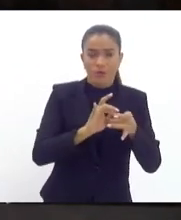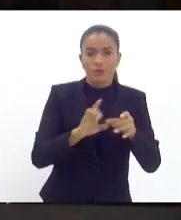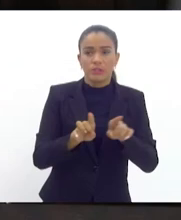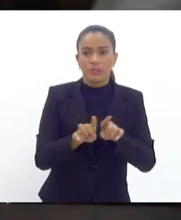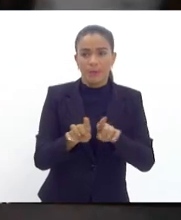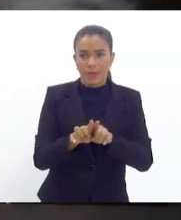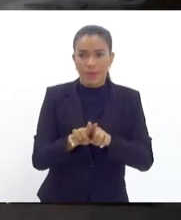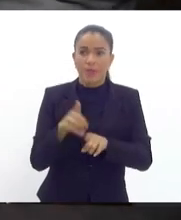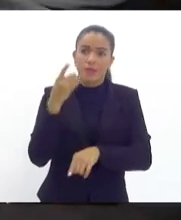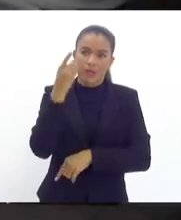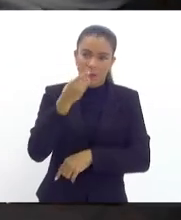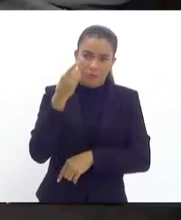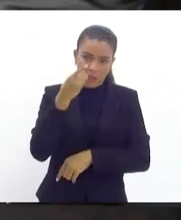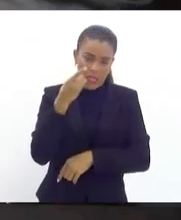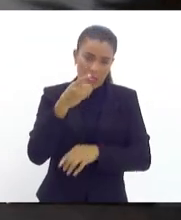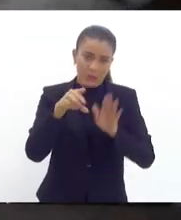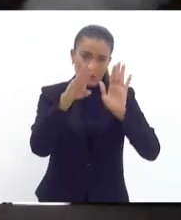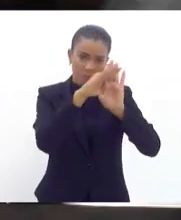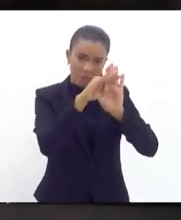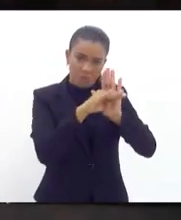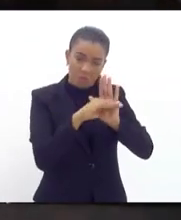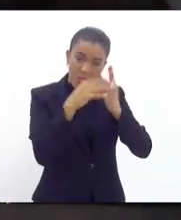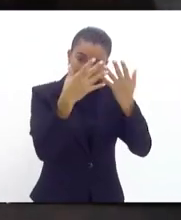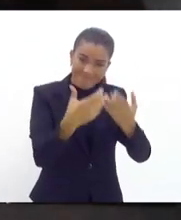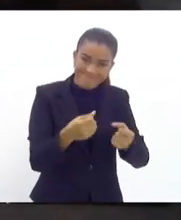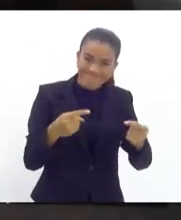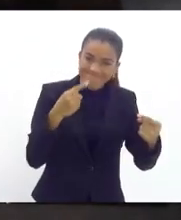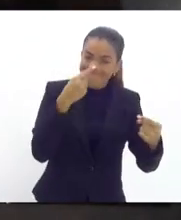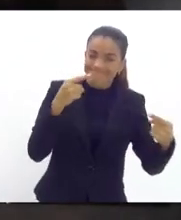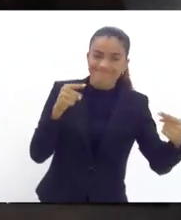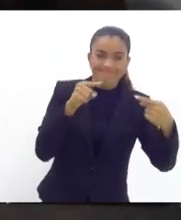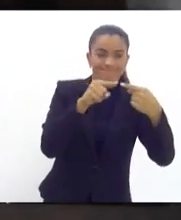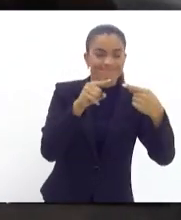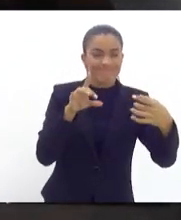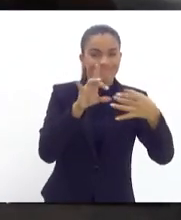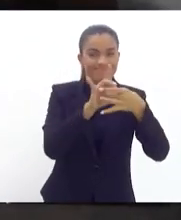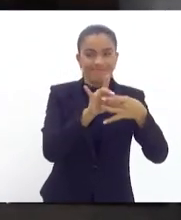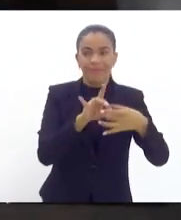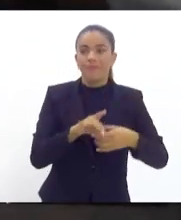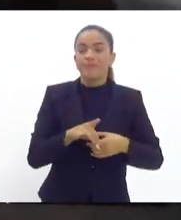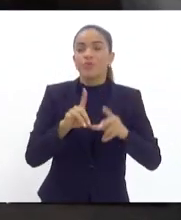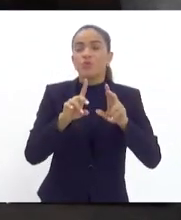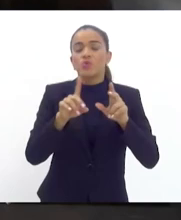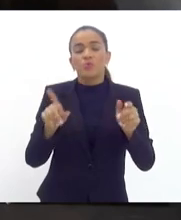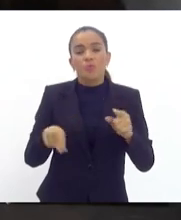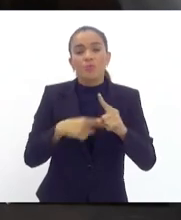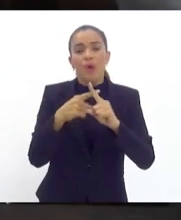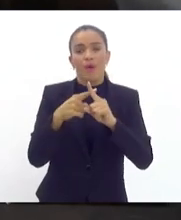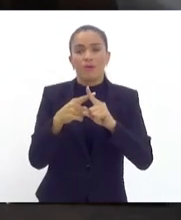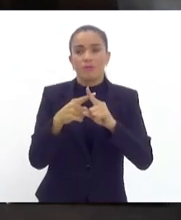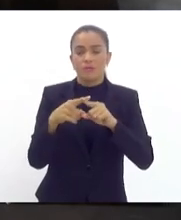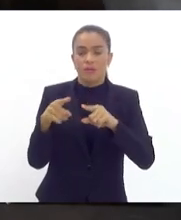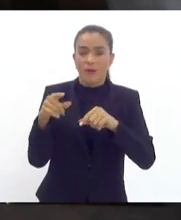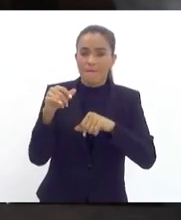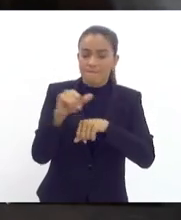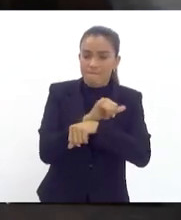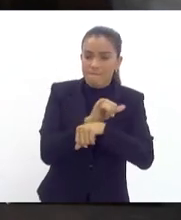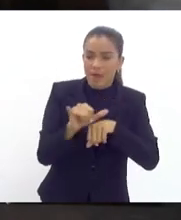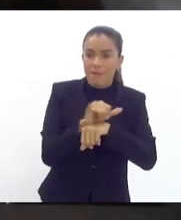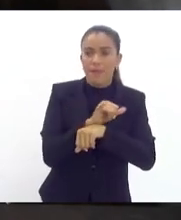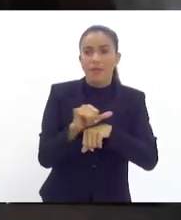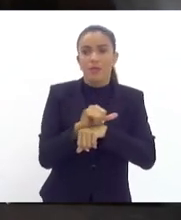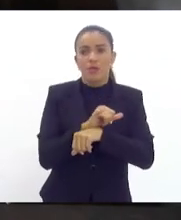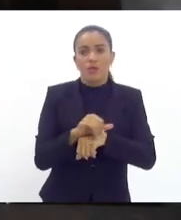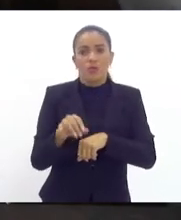afetos a pauta como na Câmara Municipal junto com as ferramentas e todos os órgãos tanto do